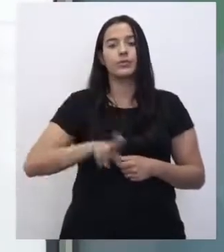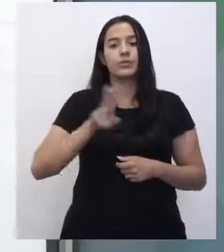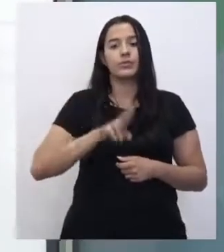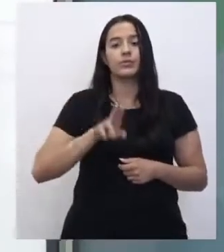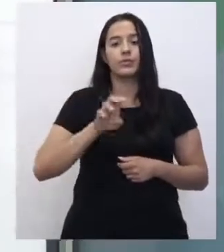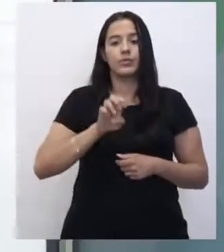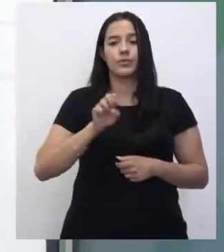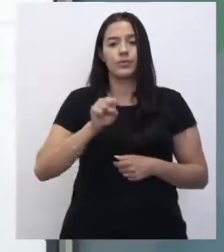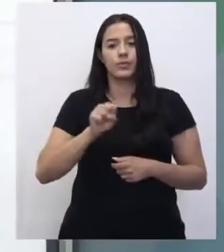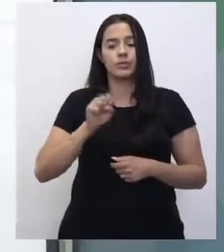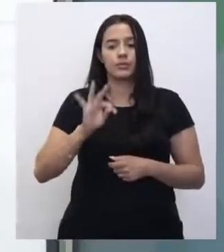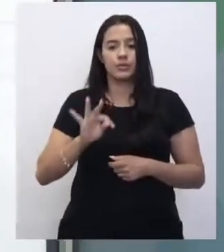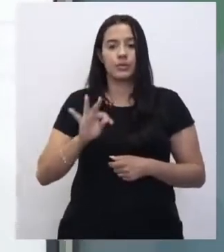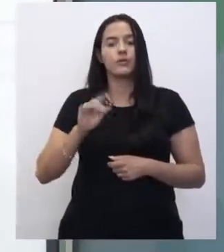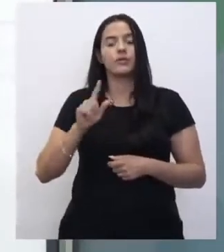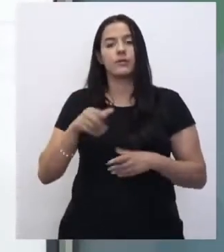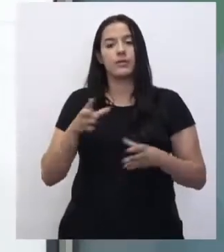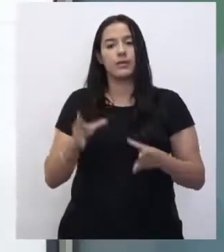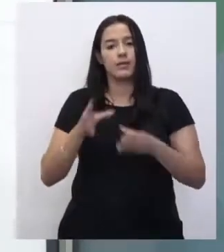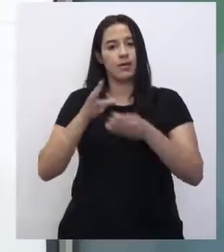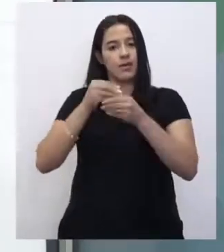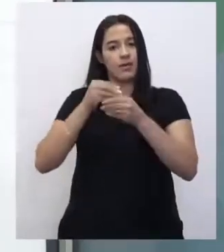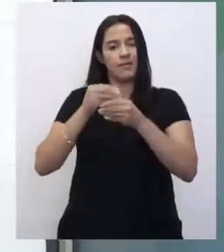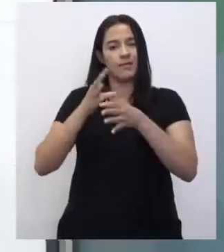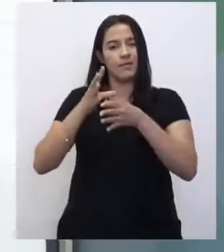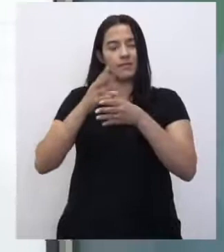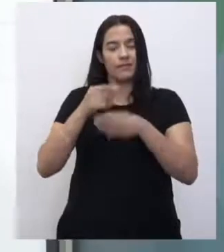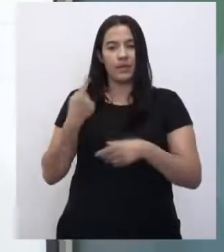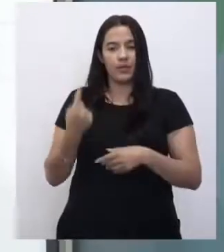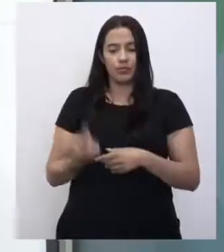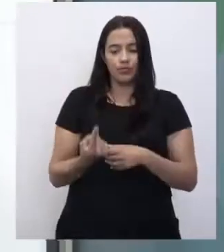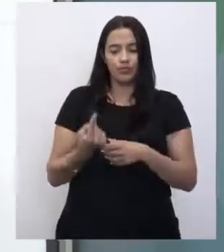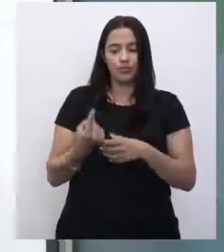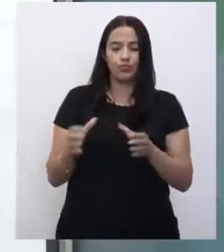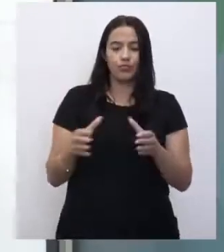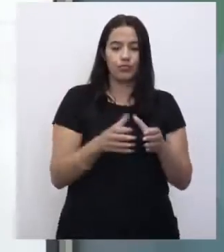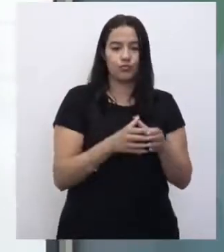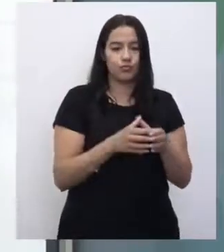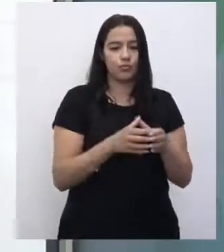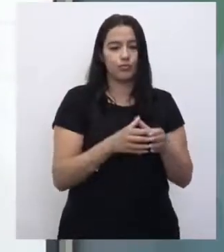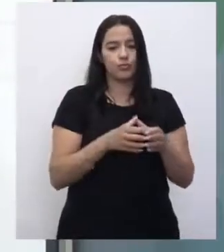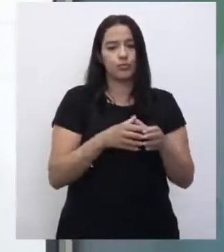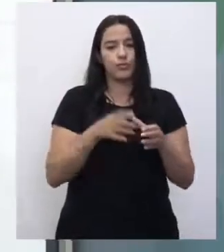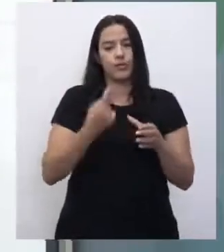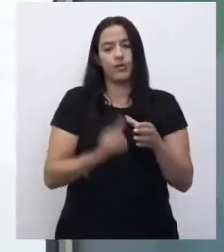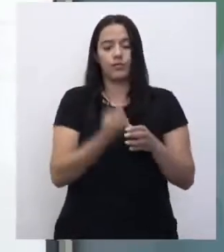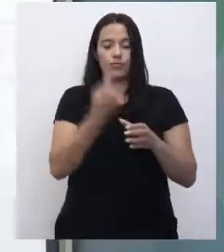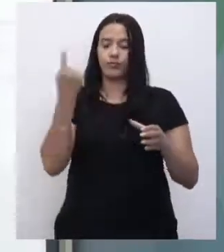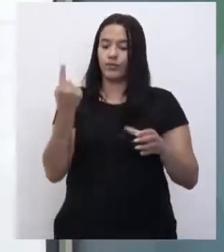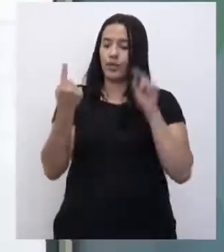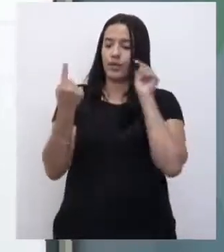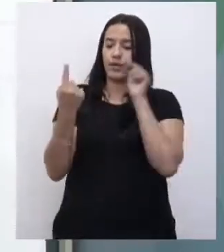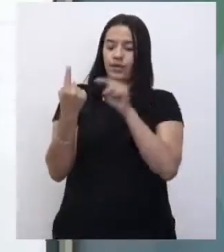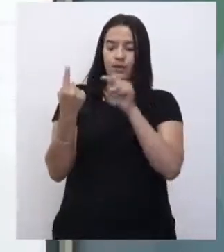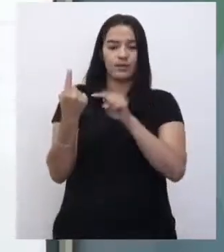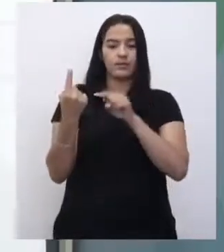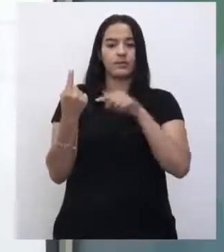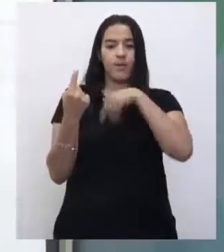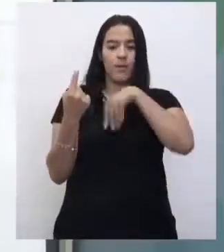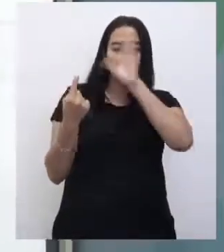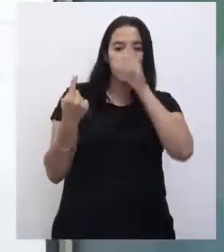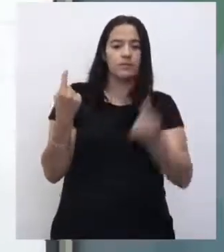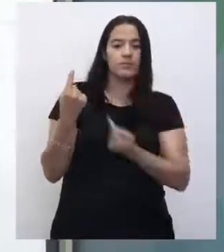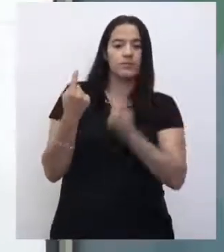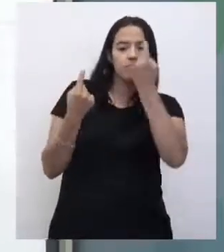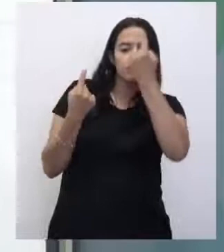fazer superlativo. Quando a gente pega de um grupo um destaque e fala aqui, esse aqui é o mais alto,